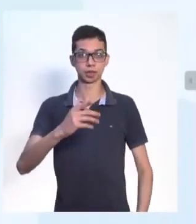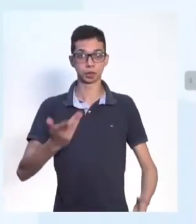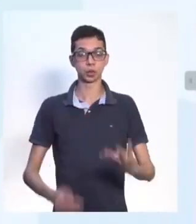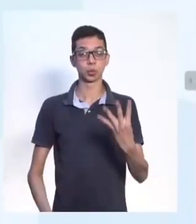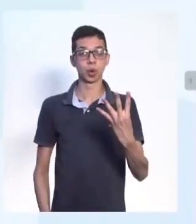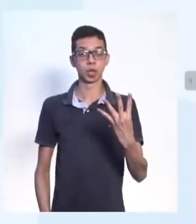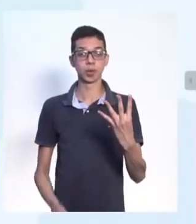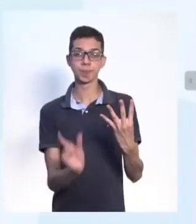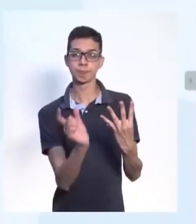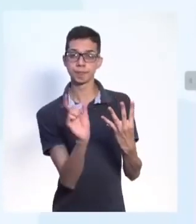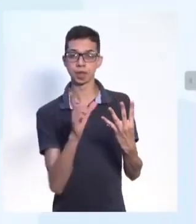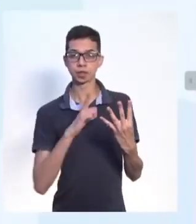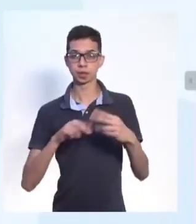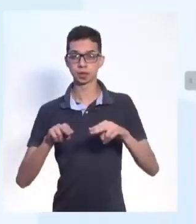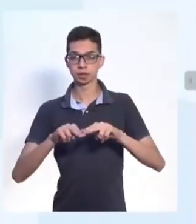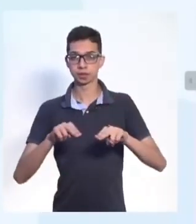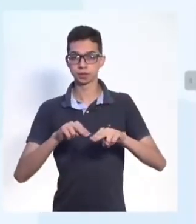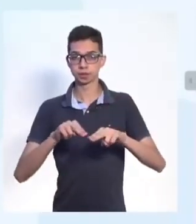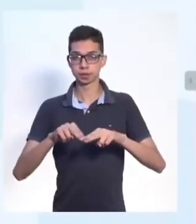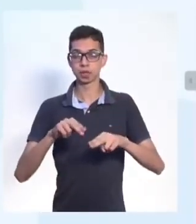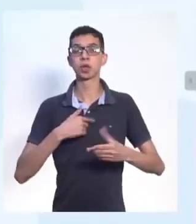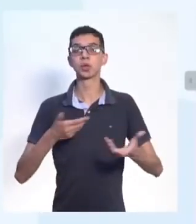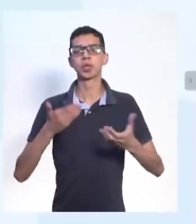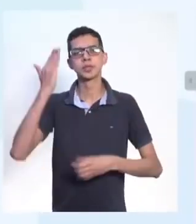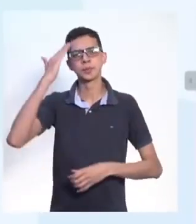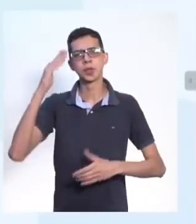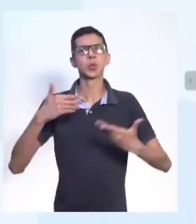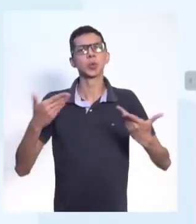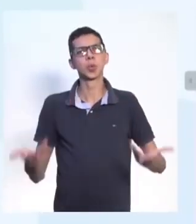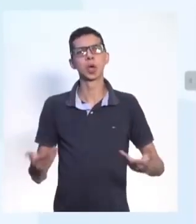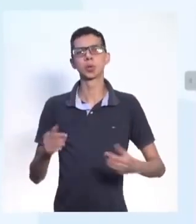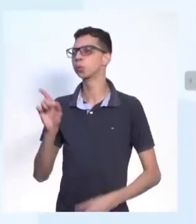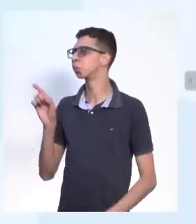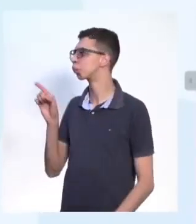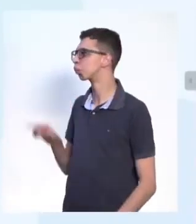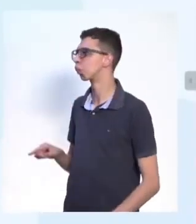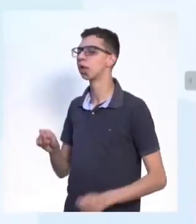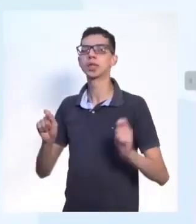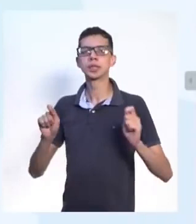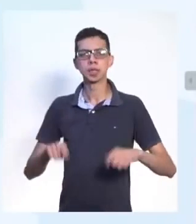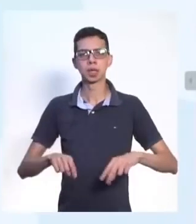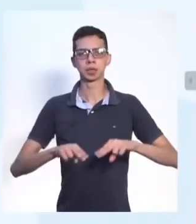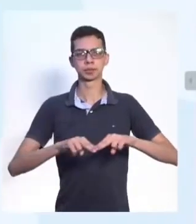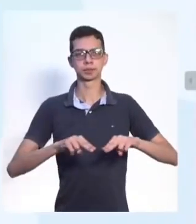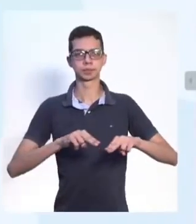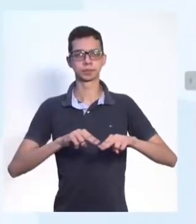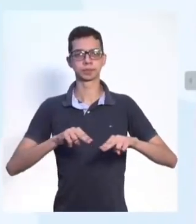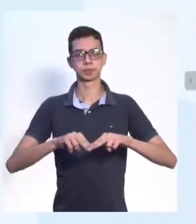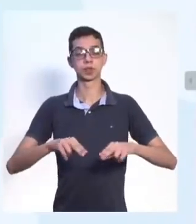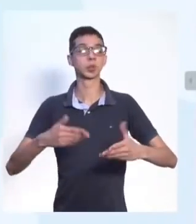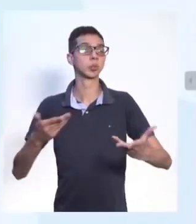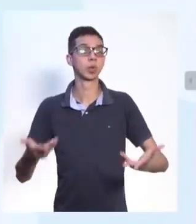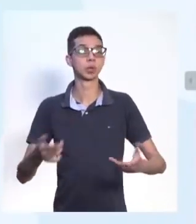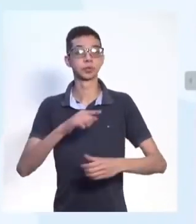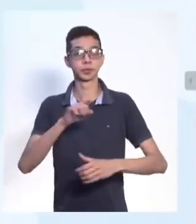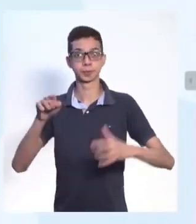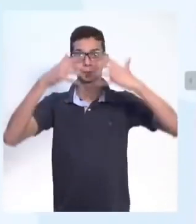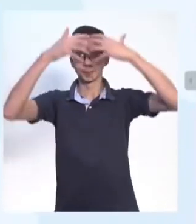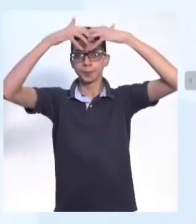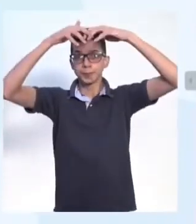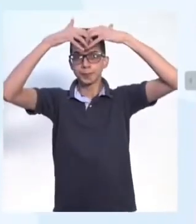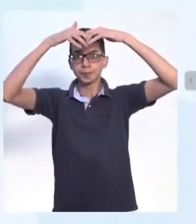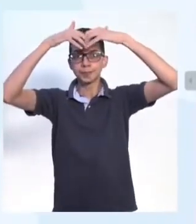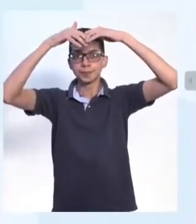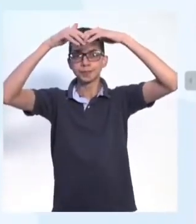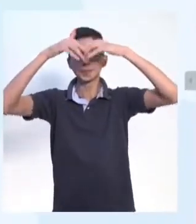quero saber qual dessas peças eu consigo encaixar de ambos os lados aí, Osmar. Legal, então, essa é a ideia aí, como